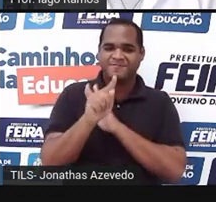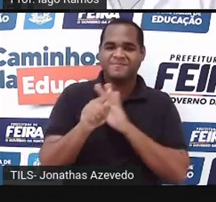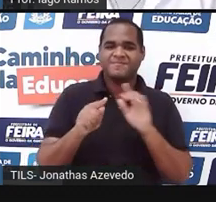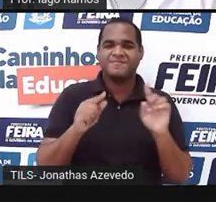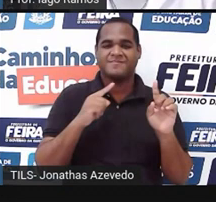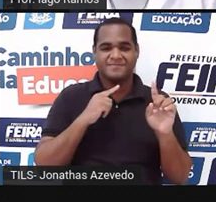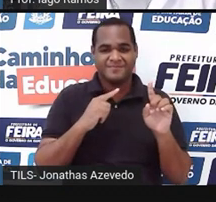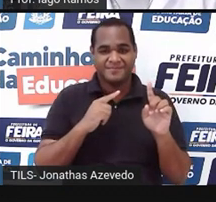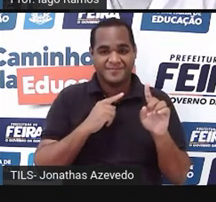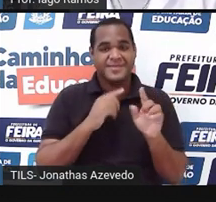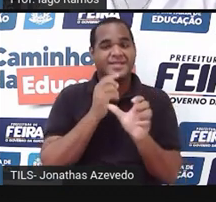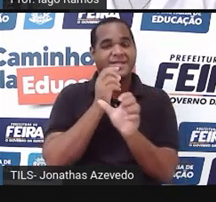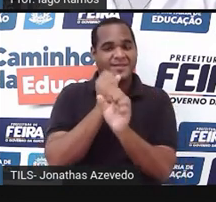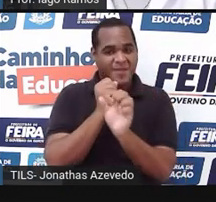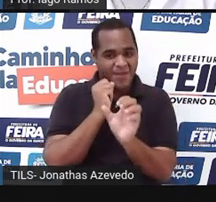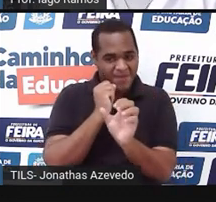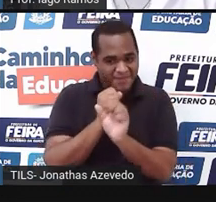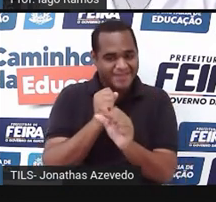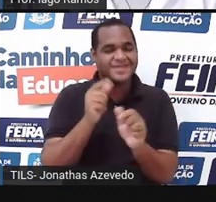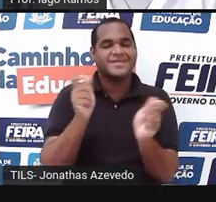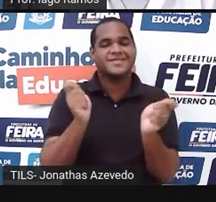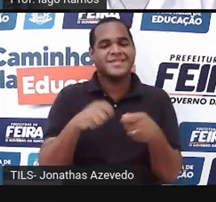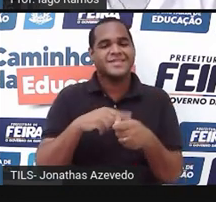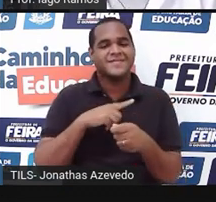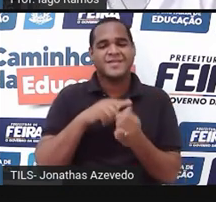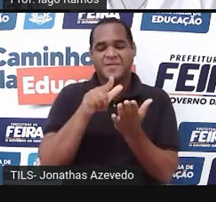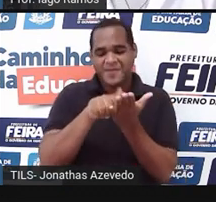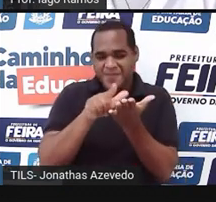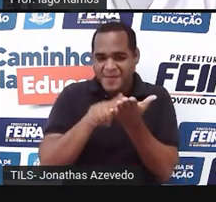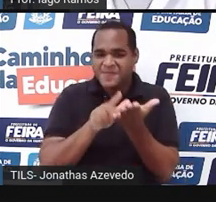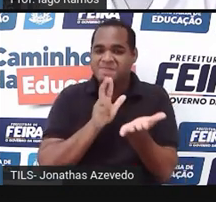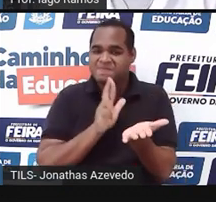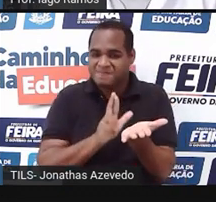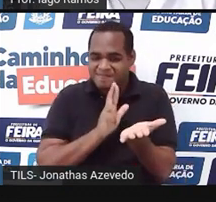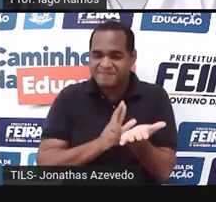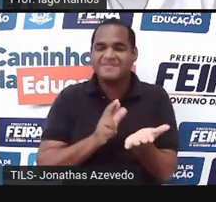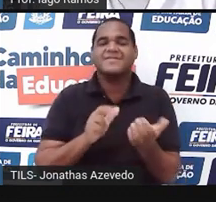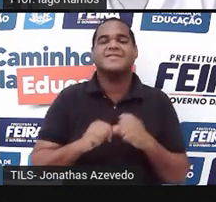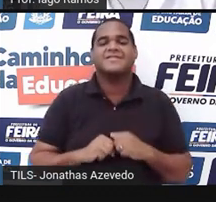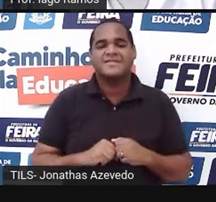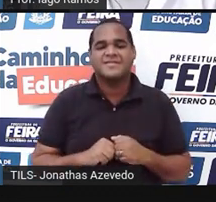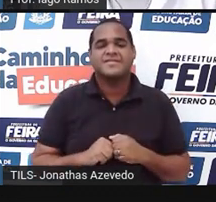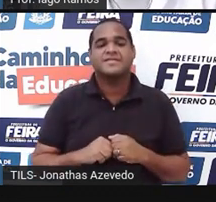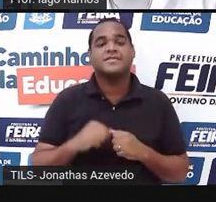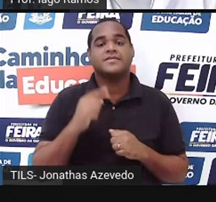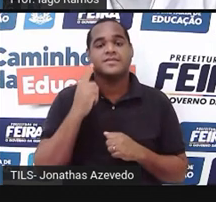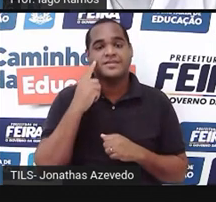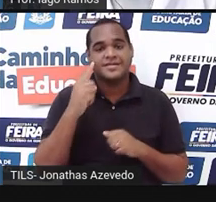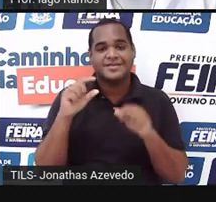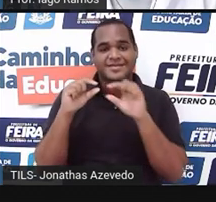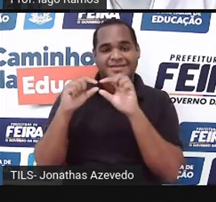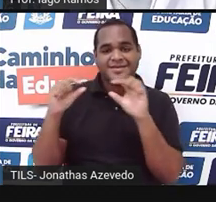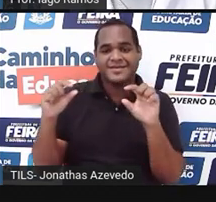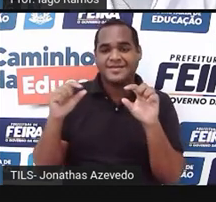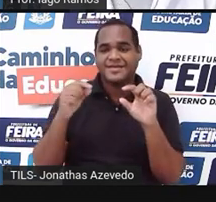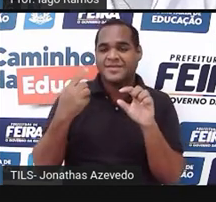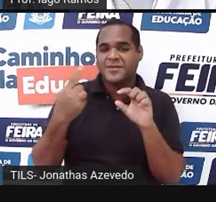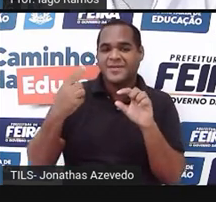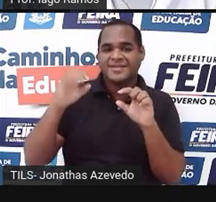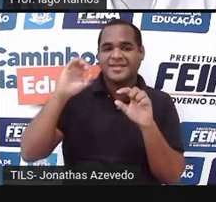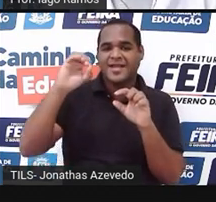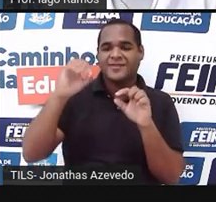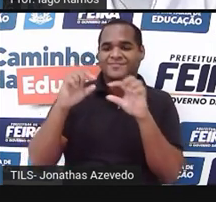essa tem cálculo agora é hora de rascunhar em qual é a solução da equação 3 x - 2